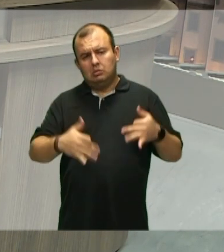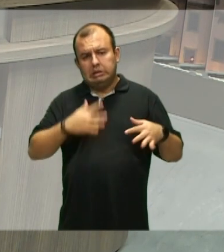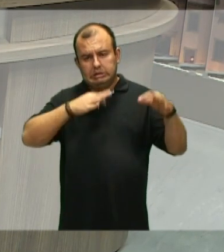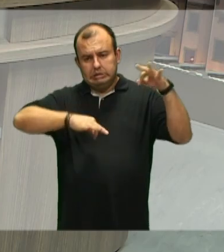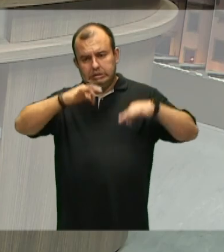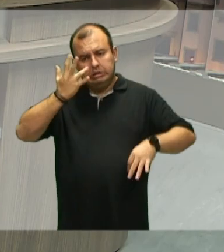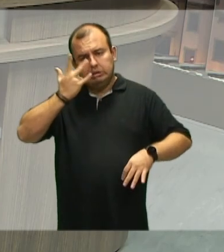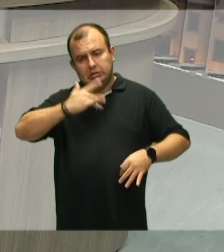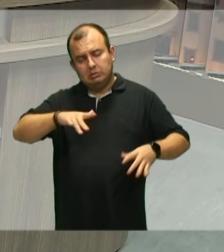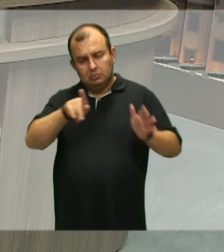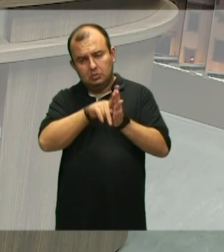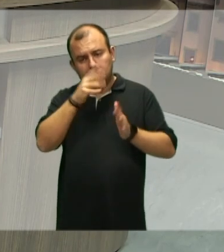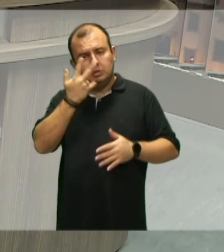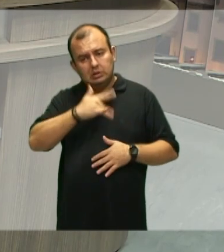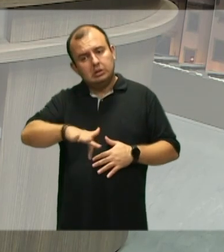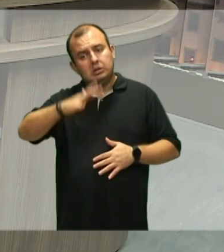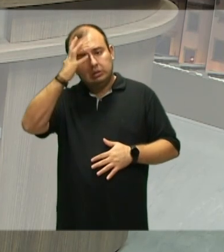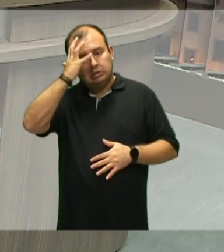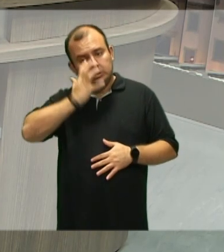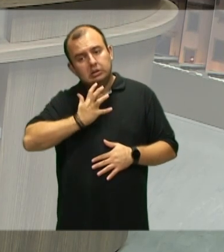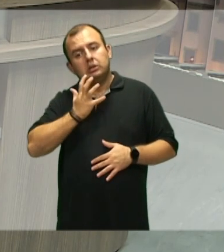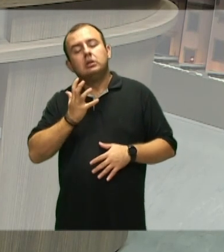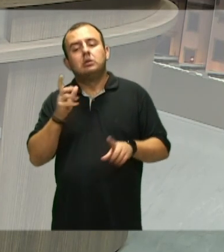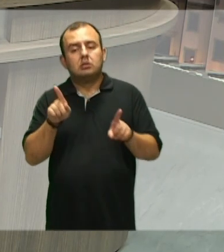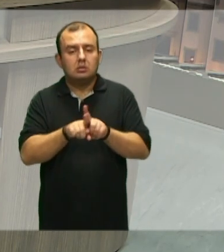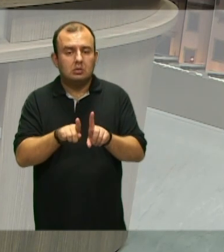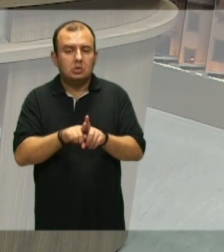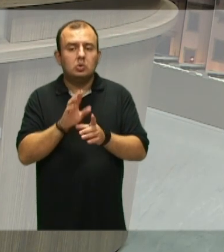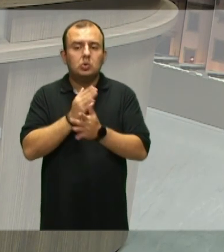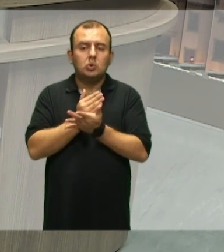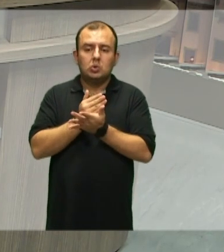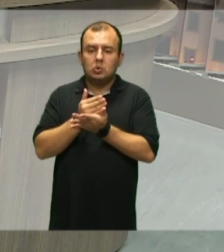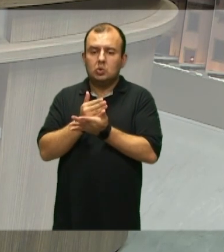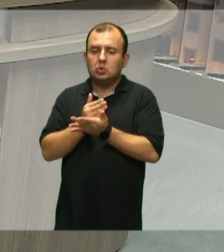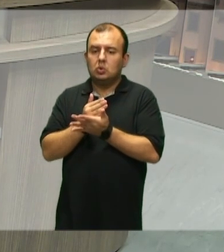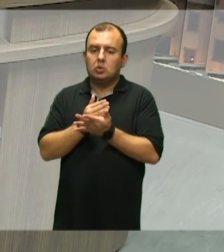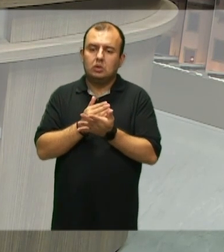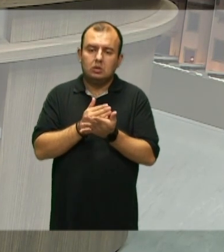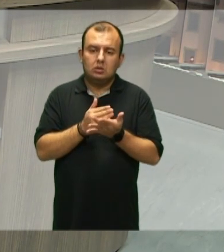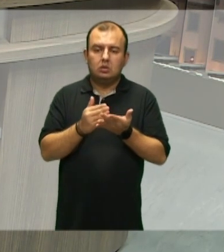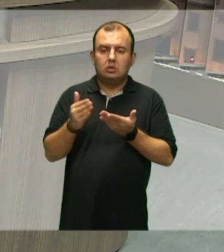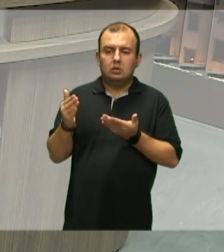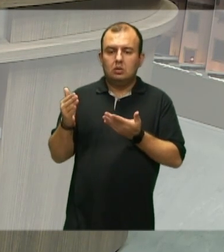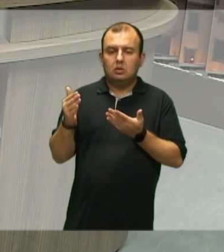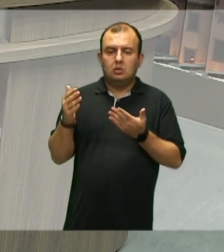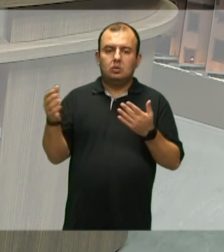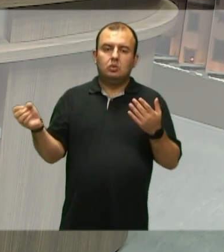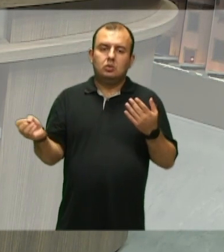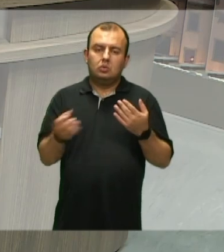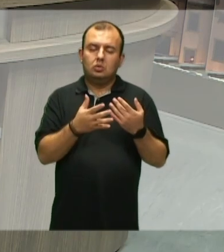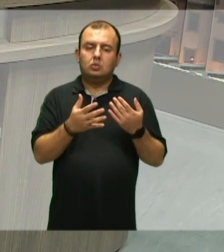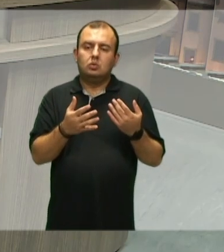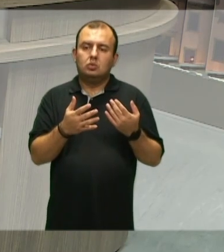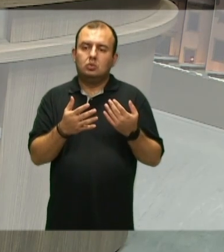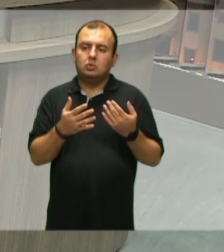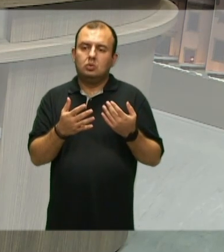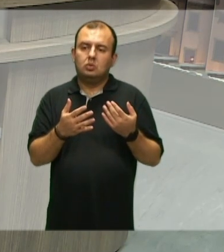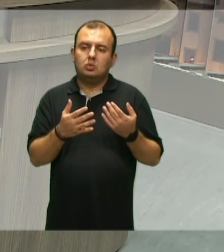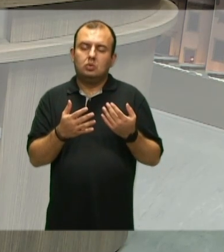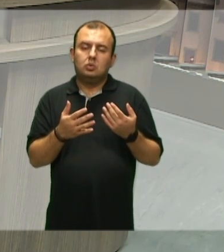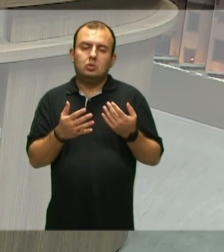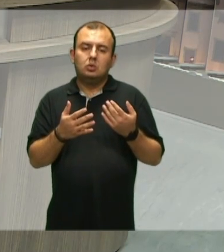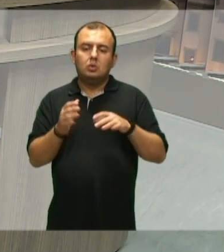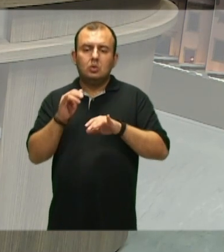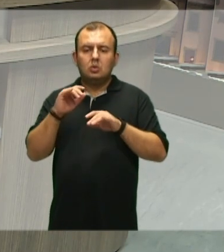o teatro para criança, né? Isso começou, vamos colocar assim, teve uma